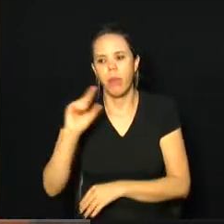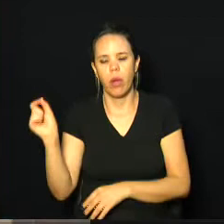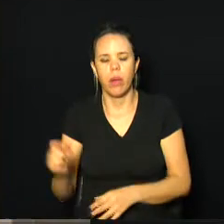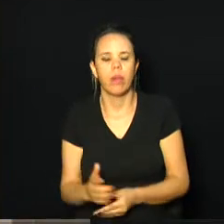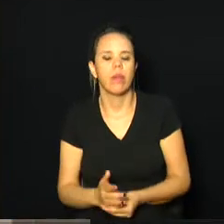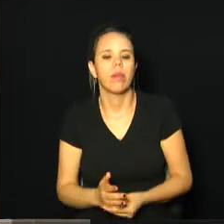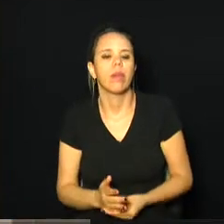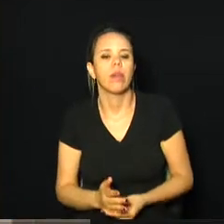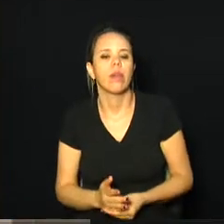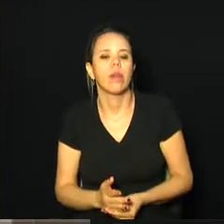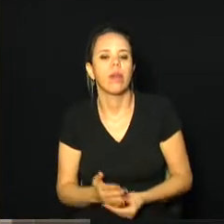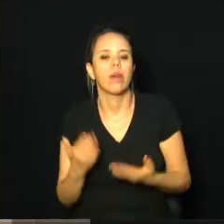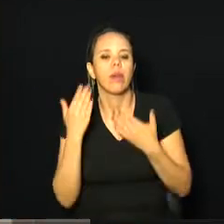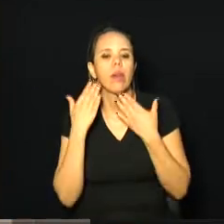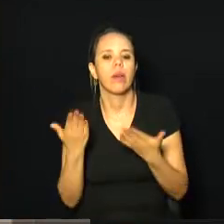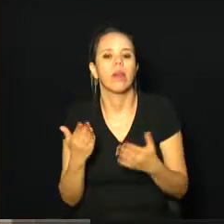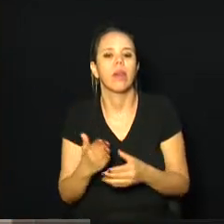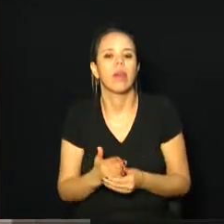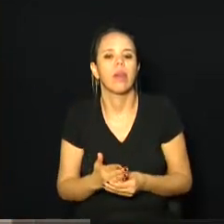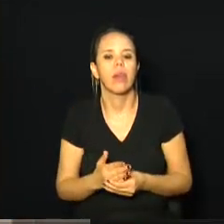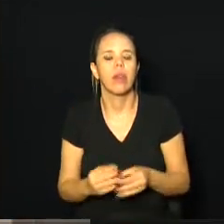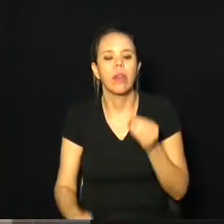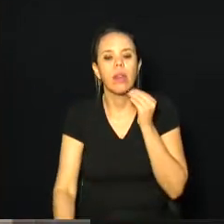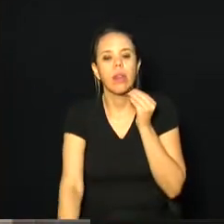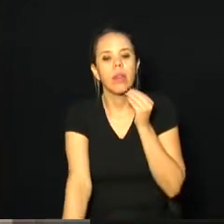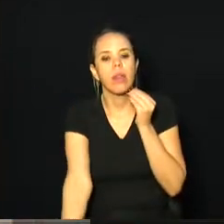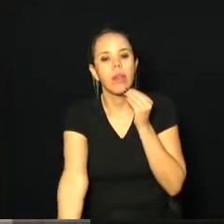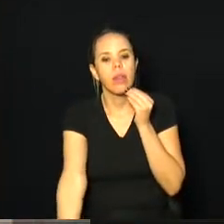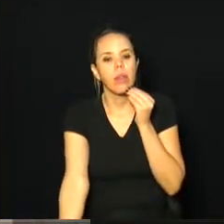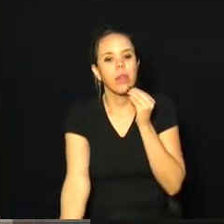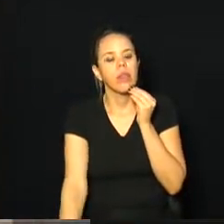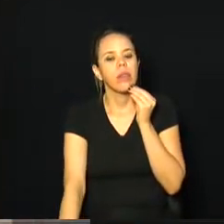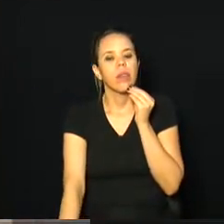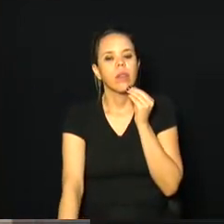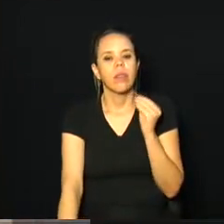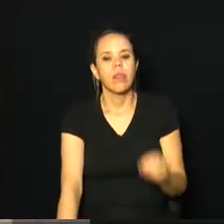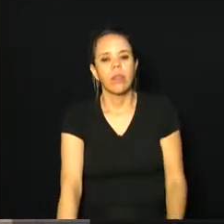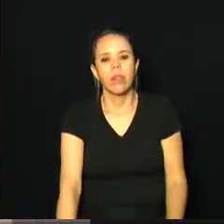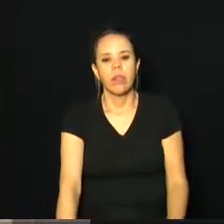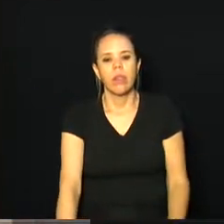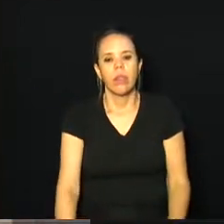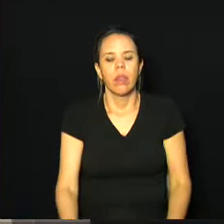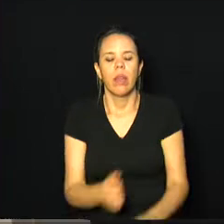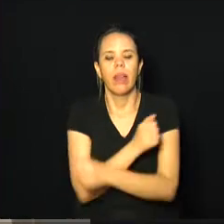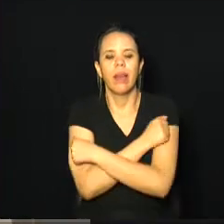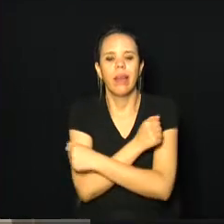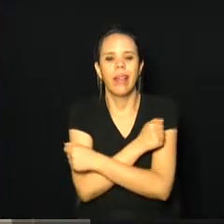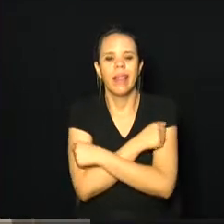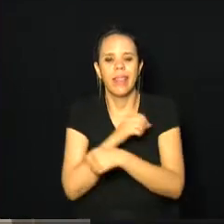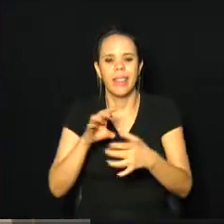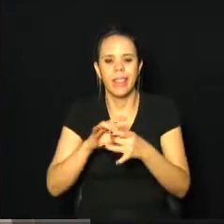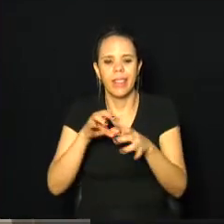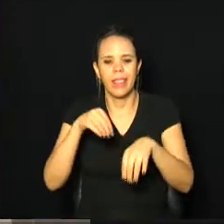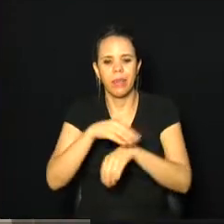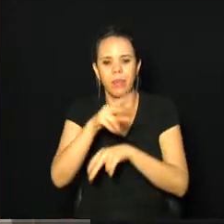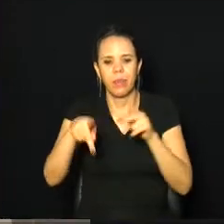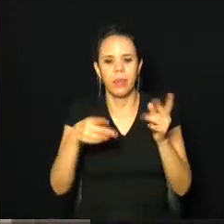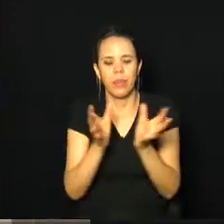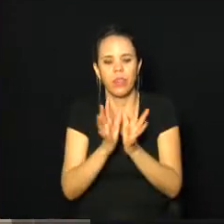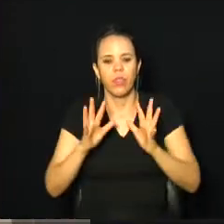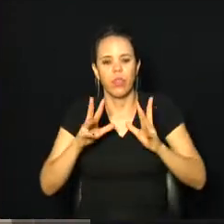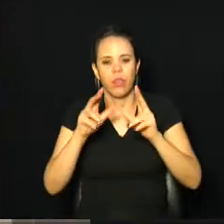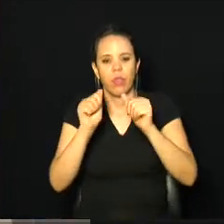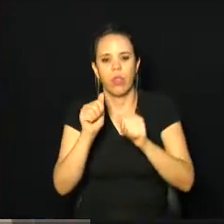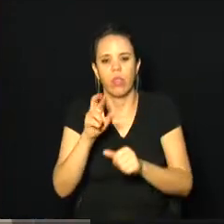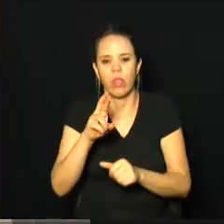Aí eu queria até agradecer a você também pela oportunidade, deixar um grande abraço aí para a turma toda, para o André